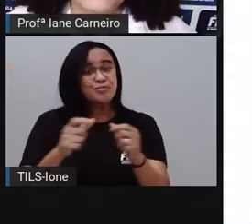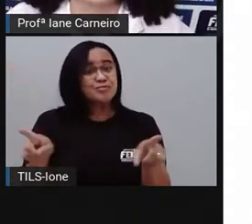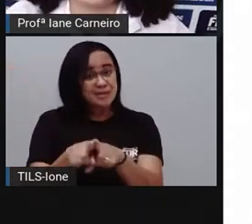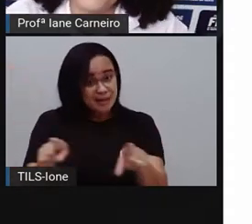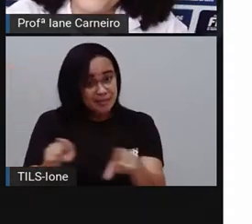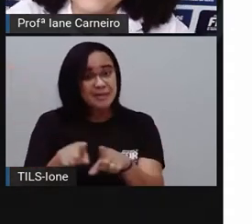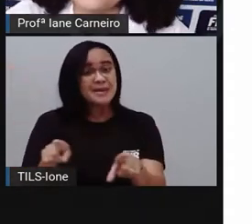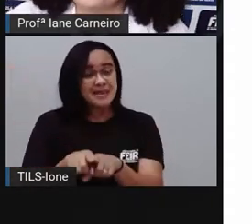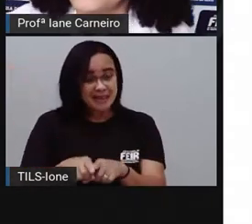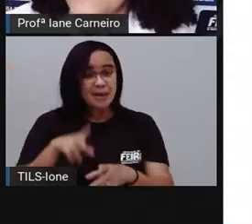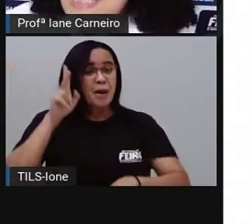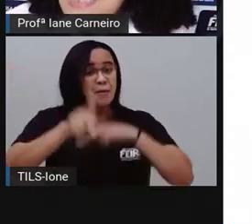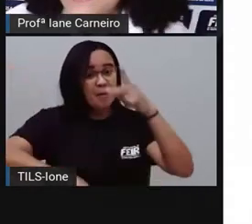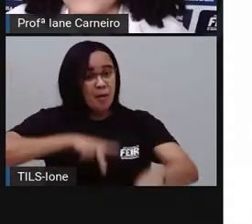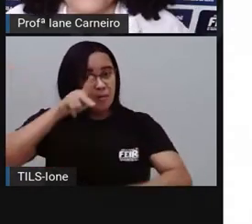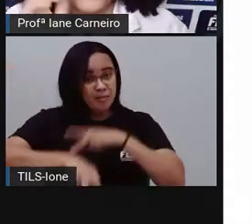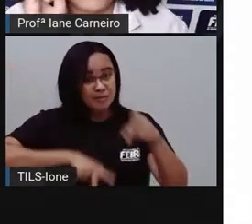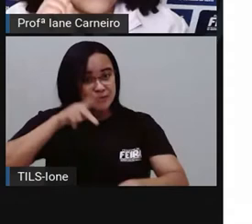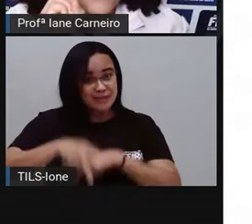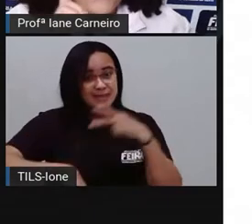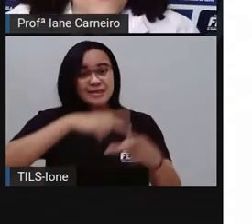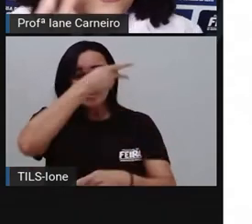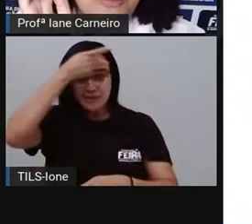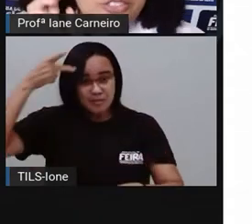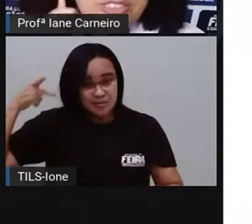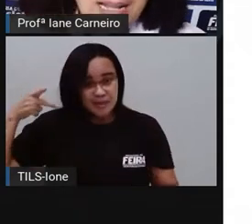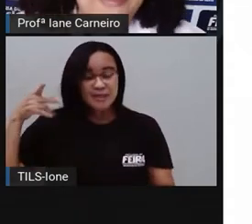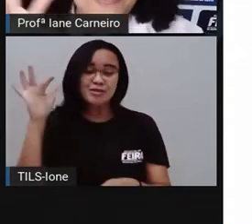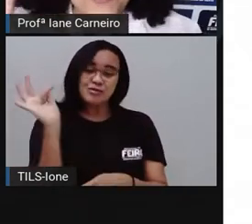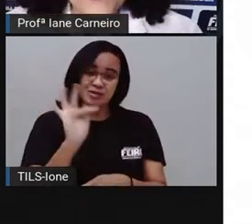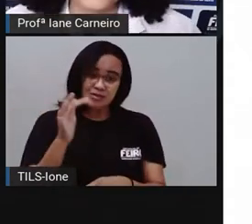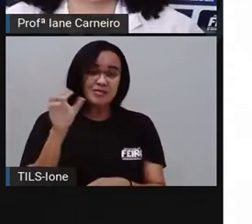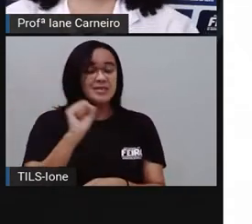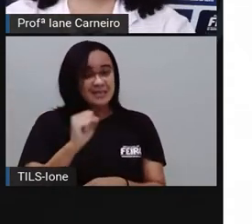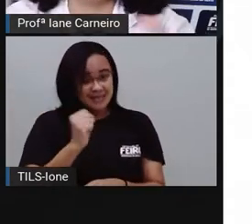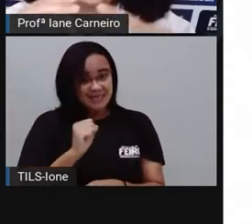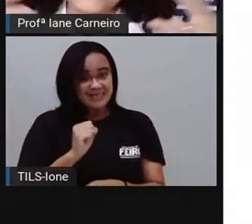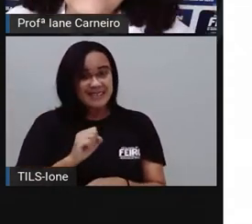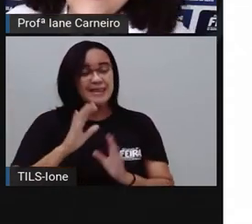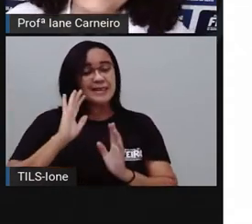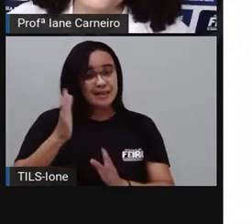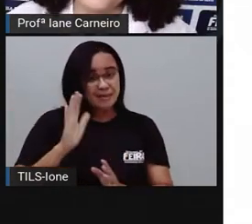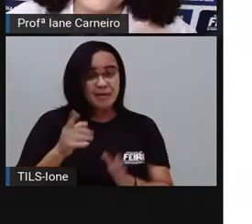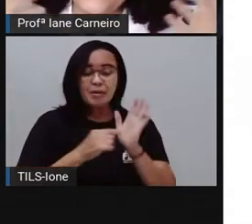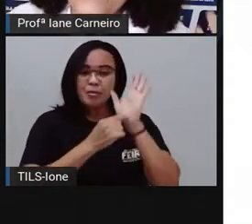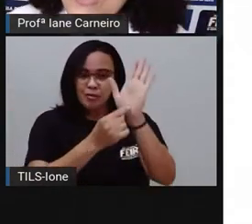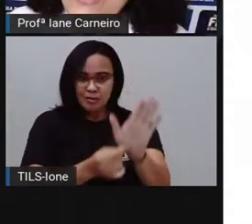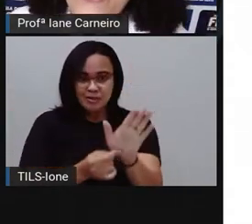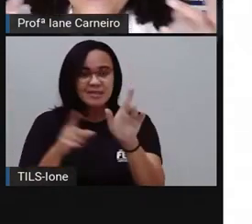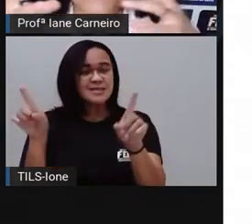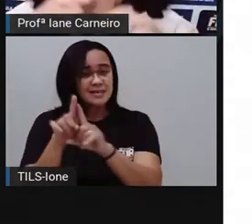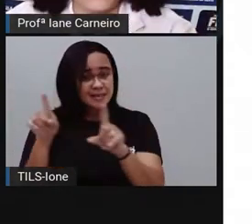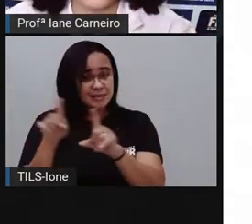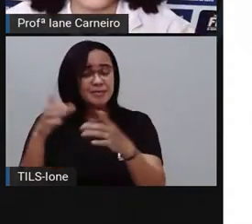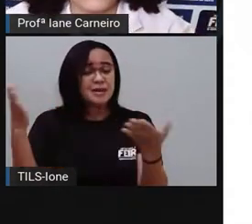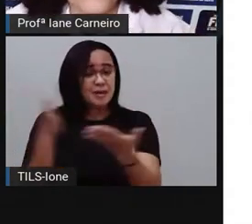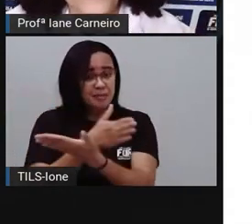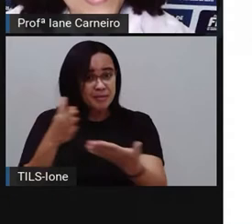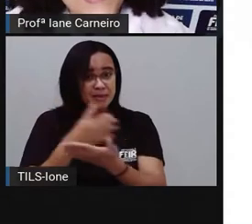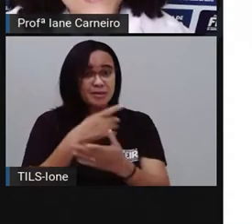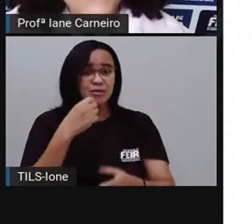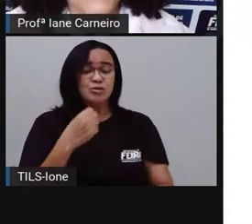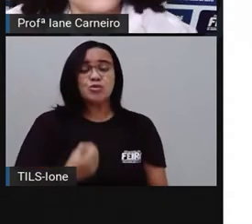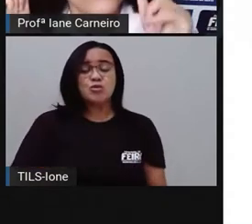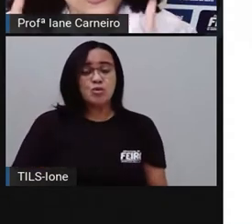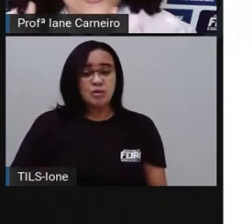parte da população feirense, sim. E a Pro já já vai te mostrar pessoas que estão aí no nosso convívio, fazem parte, né, da